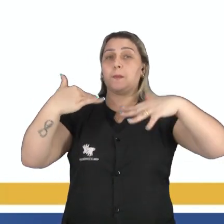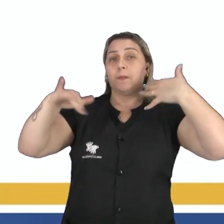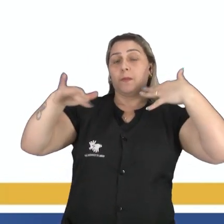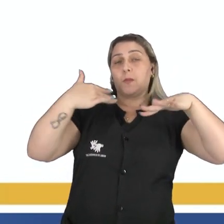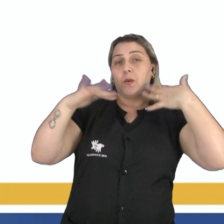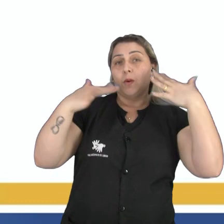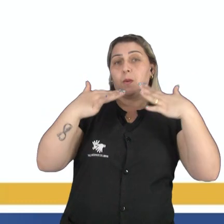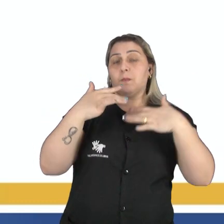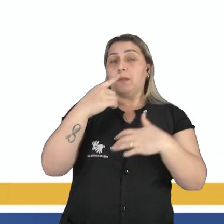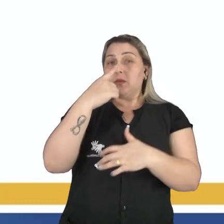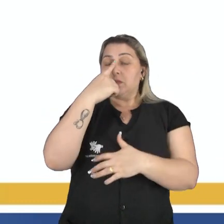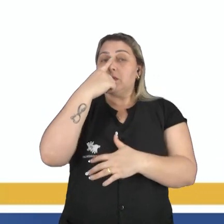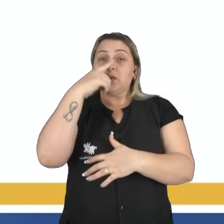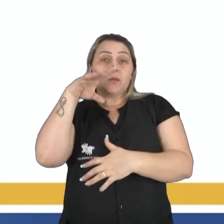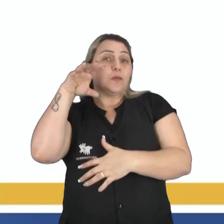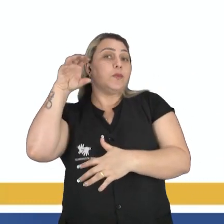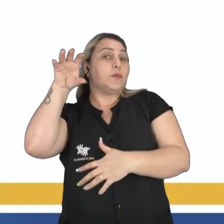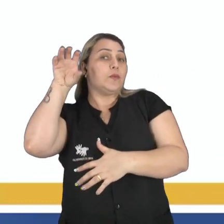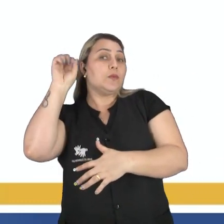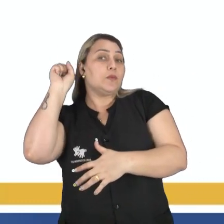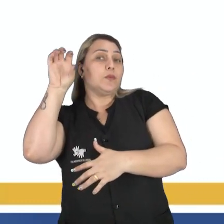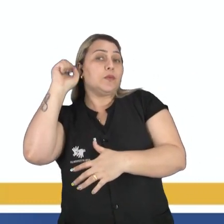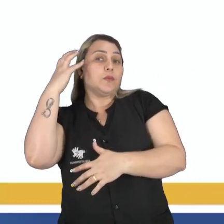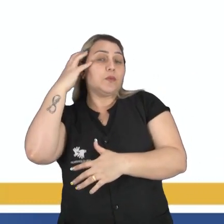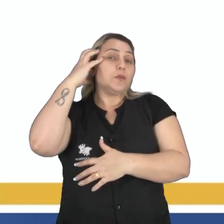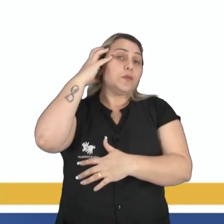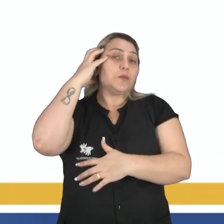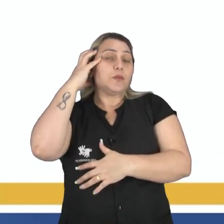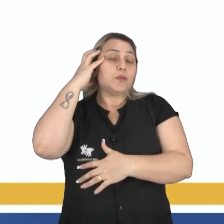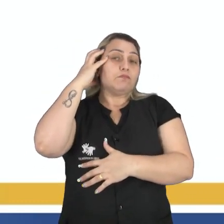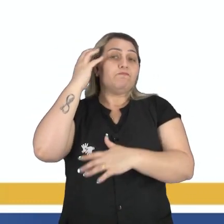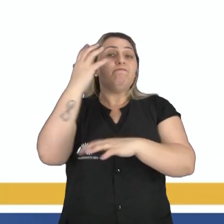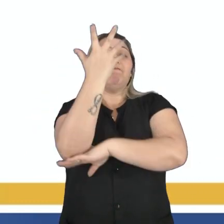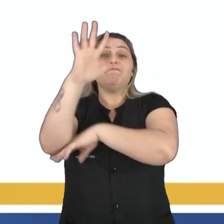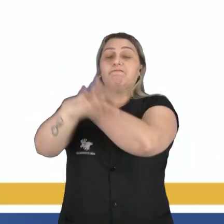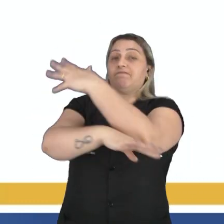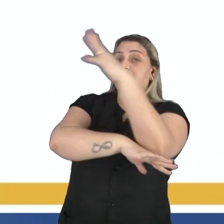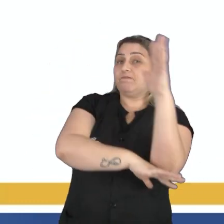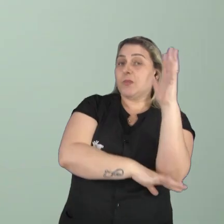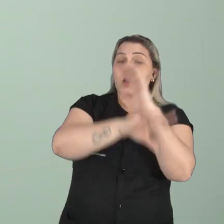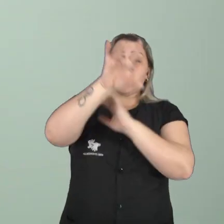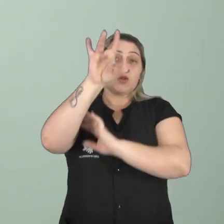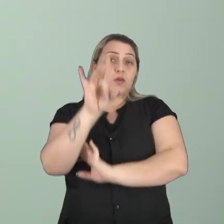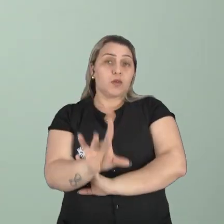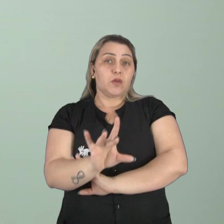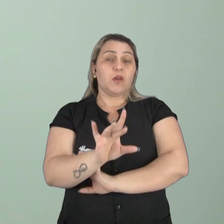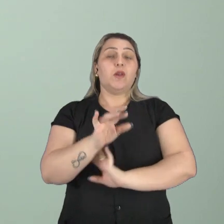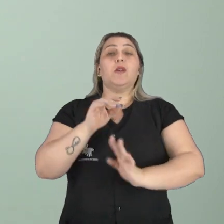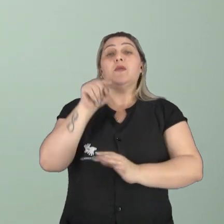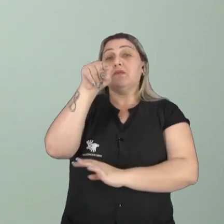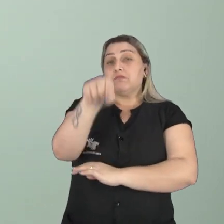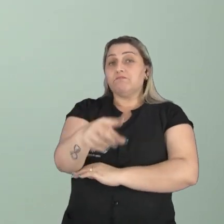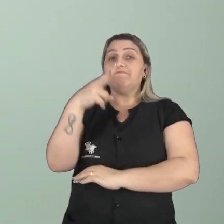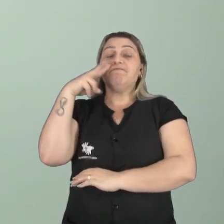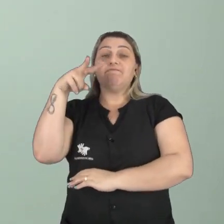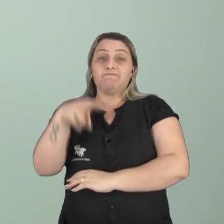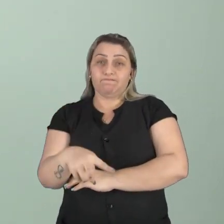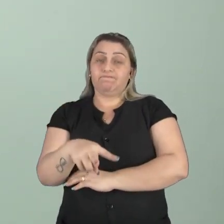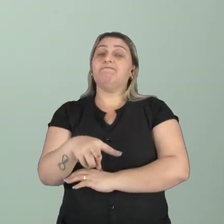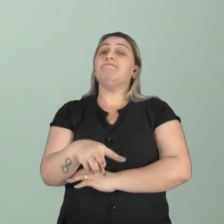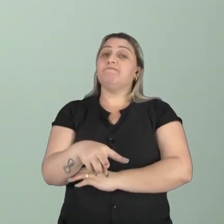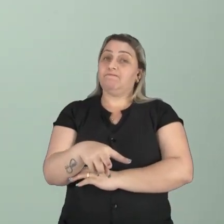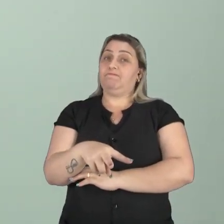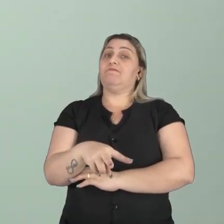movimentos, odores e sons. Em outras palavras, a paisagem ela não é só apenas aquilo que você vê, isso é